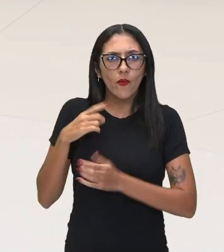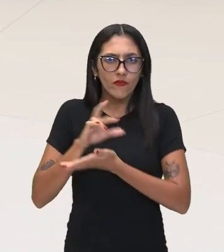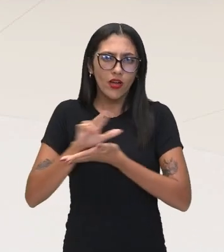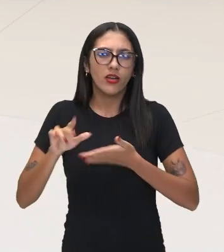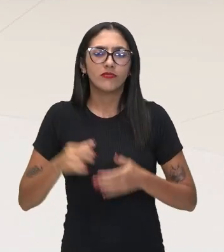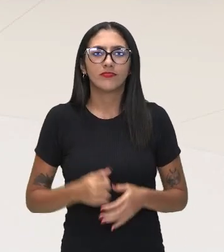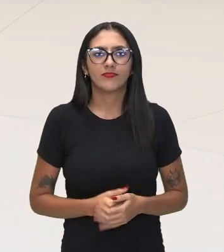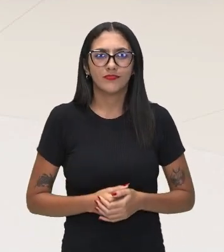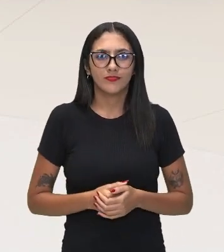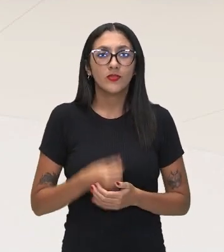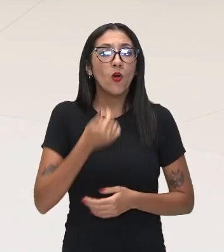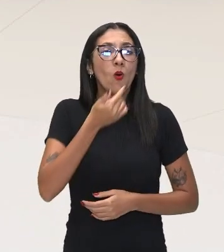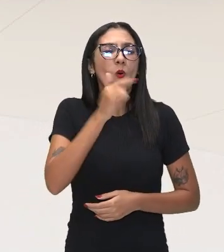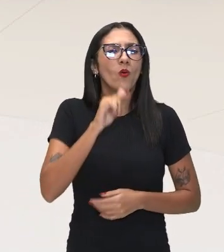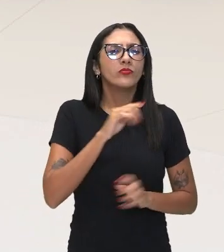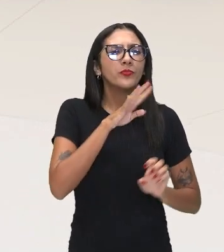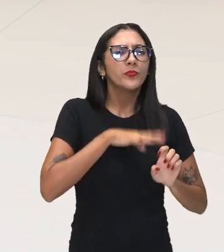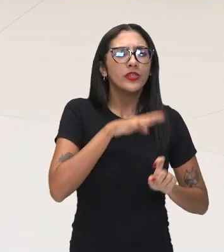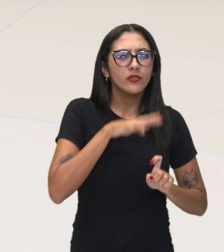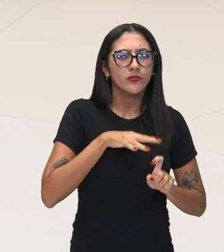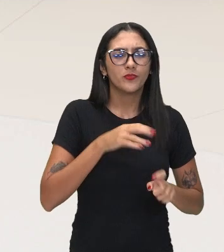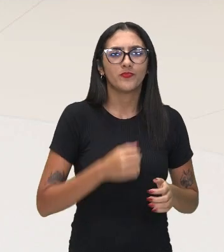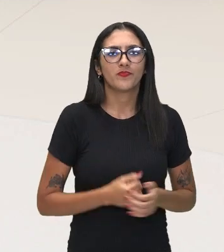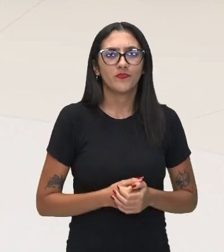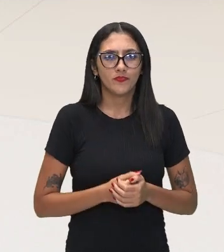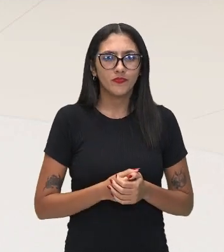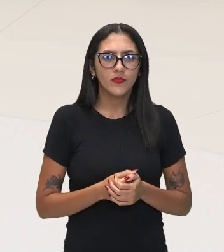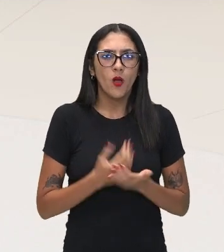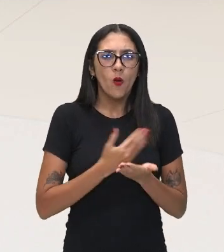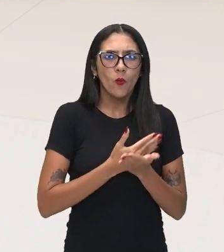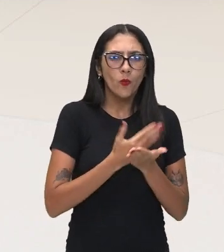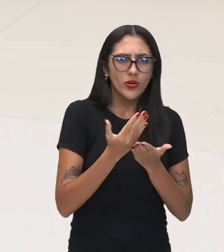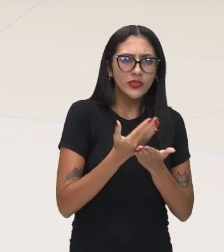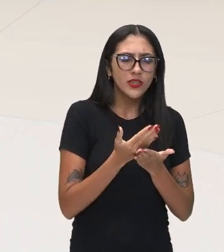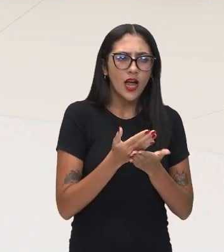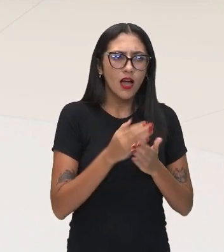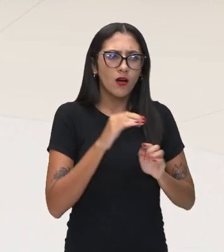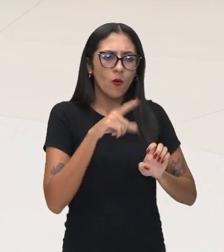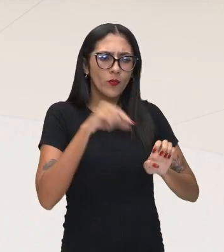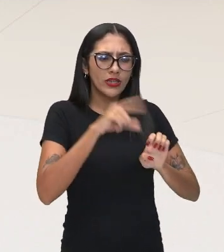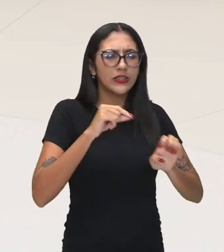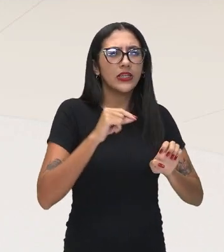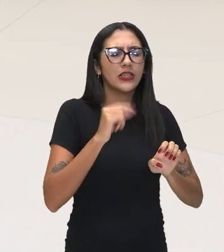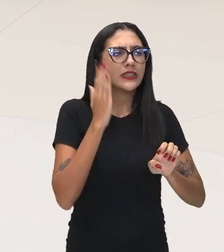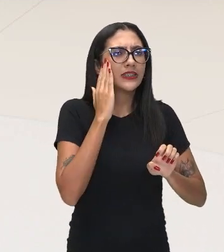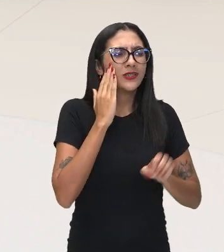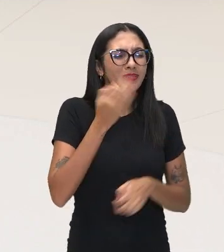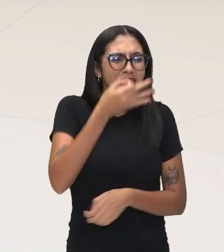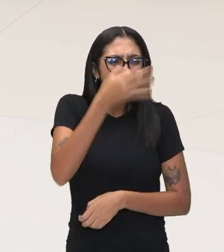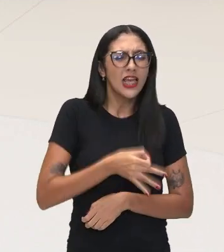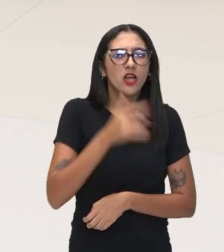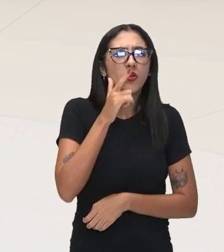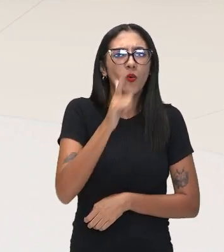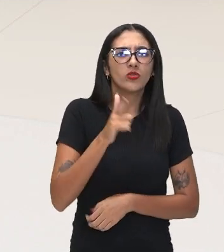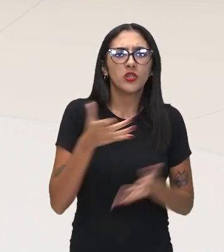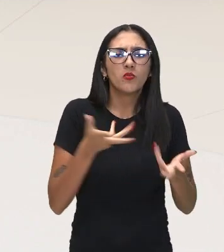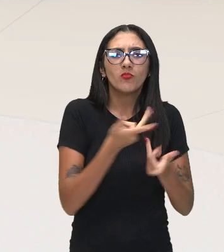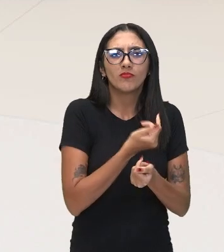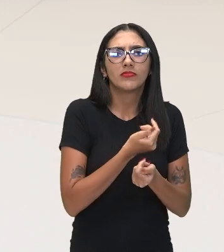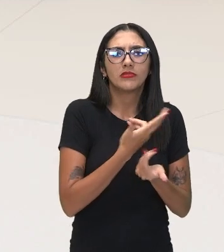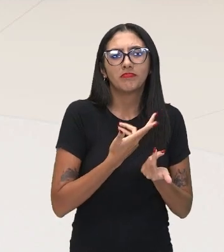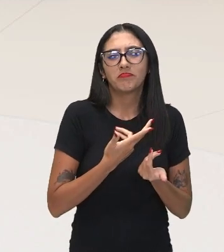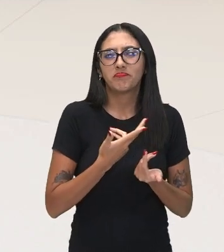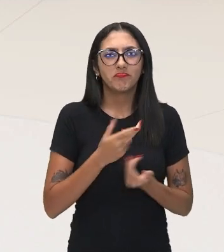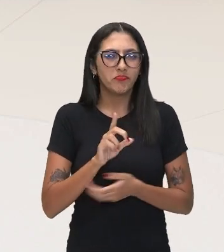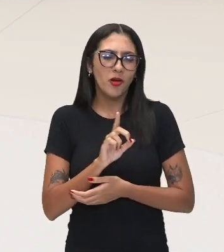vamos lá. Começar a empreender traz a certeza do êxito. Ai, gente. Qual é a